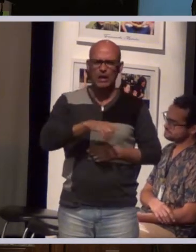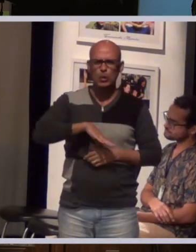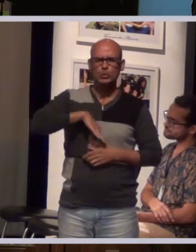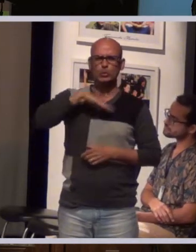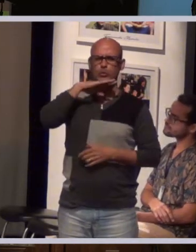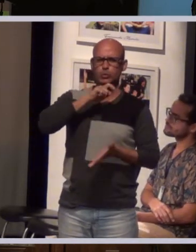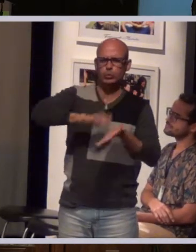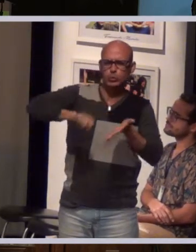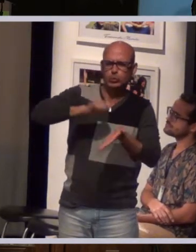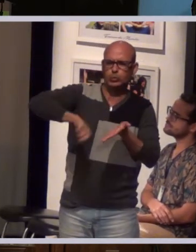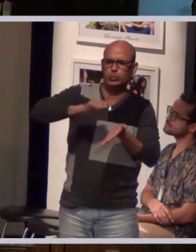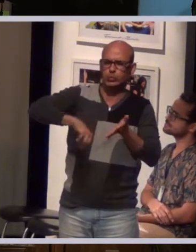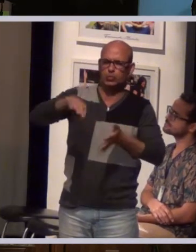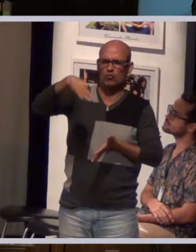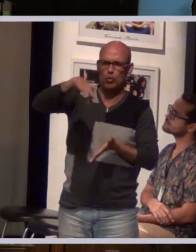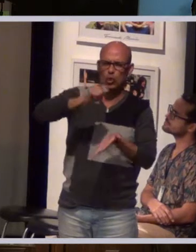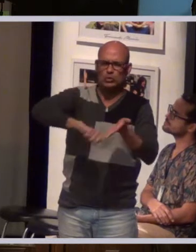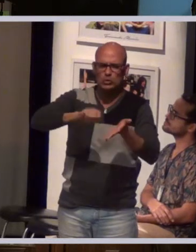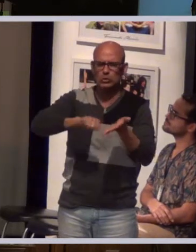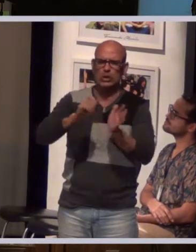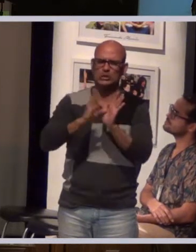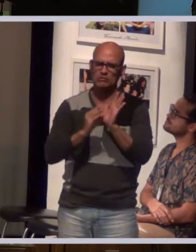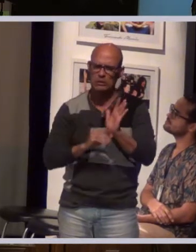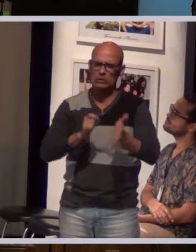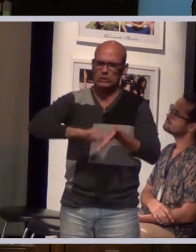exercícios feitos em folhinhas?